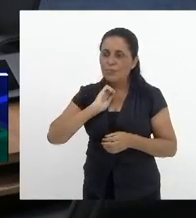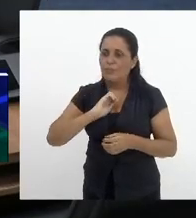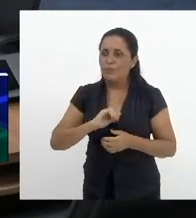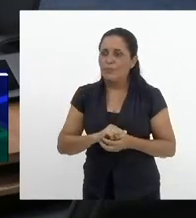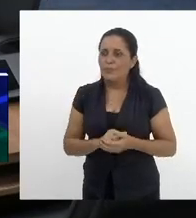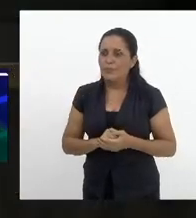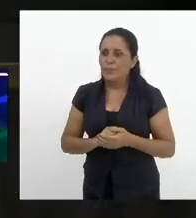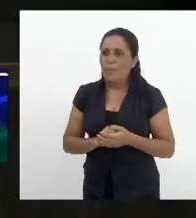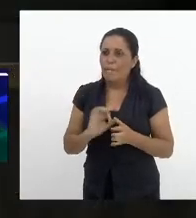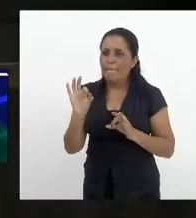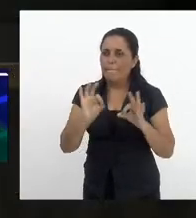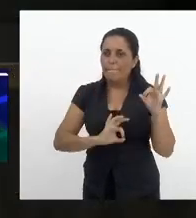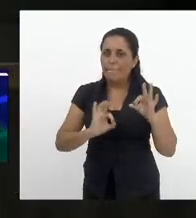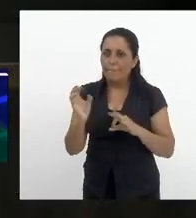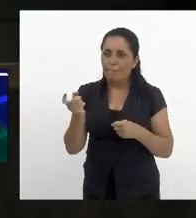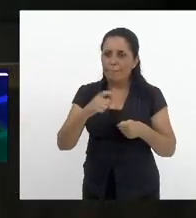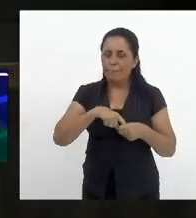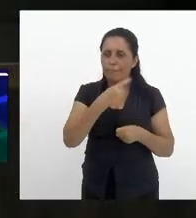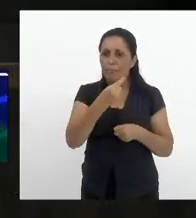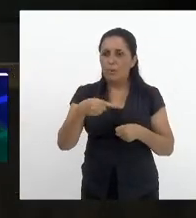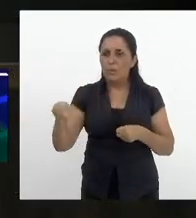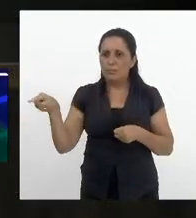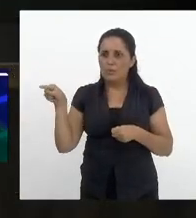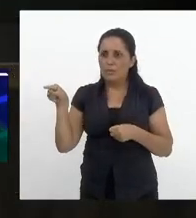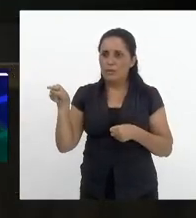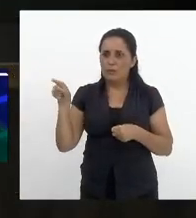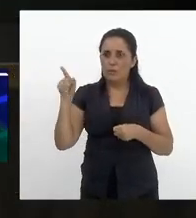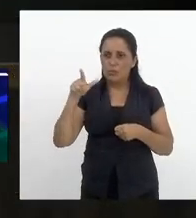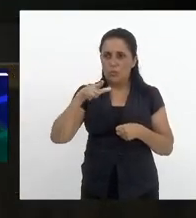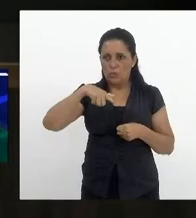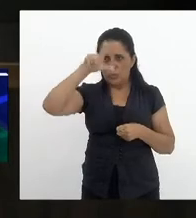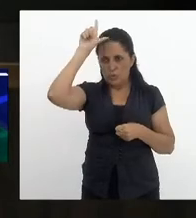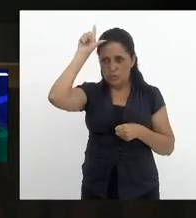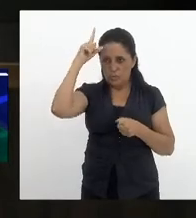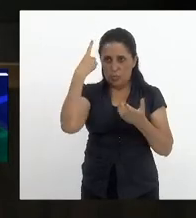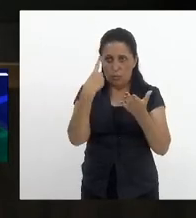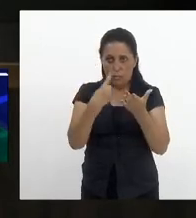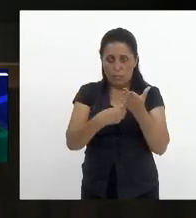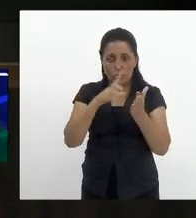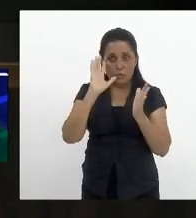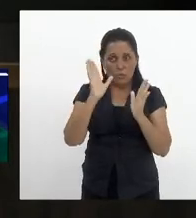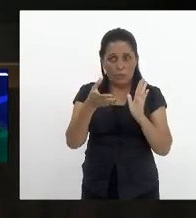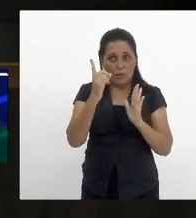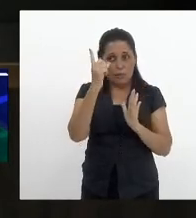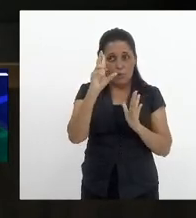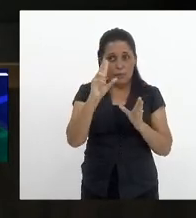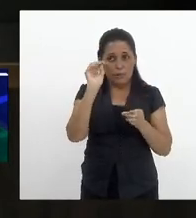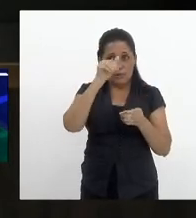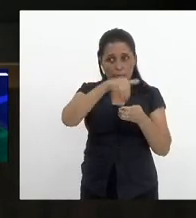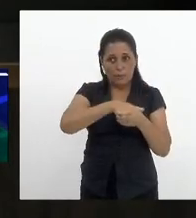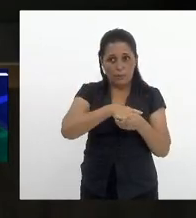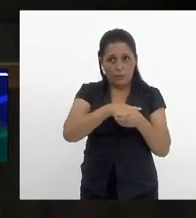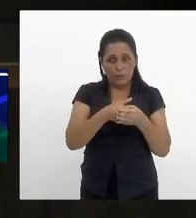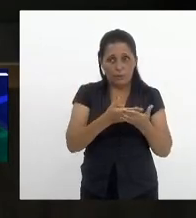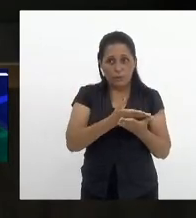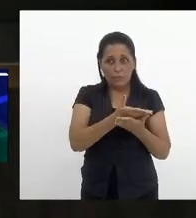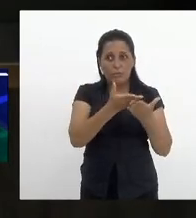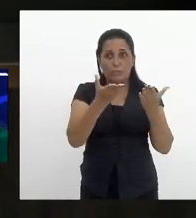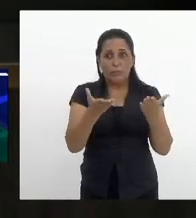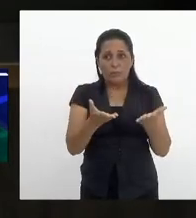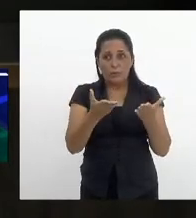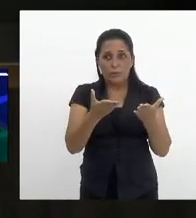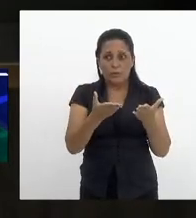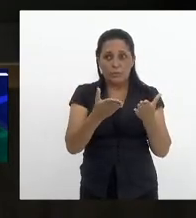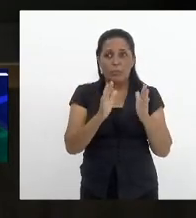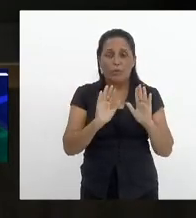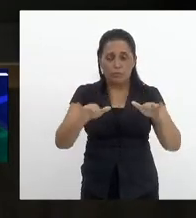Esse projeto retorna na próxima semana, deputado Luiz, com o compromisso, uma vez votado, Vossa Excelência poder realizar algumas